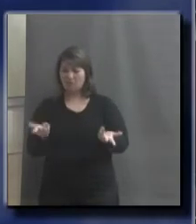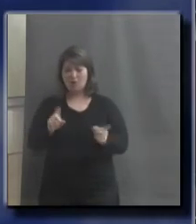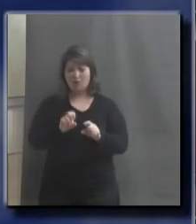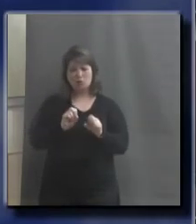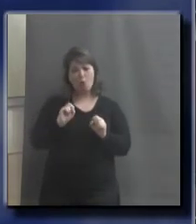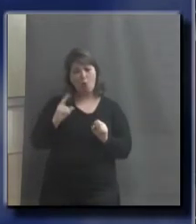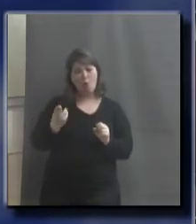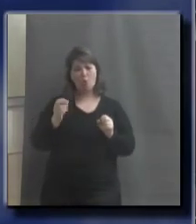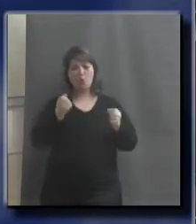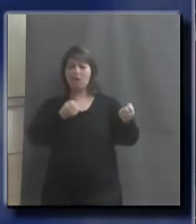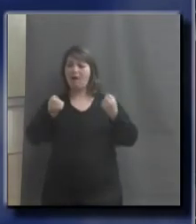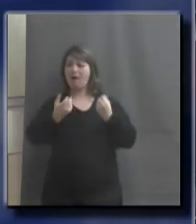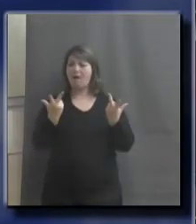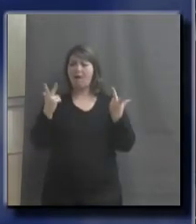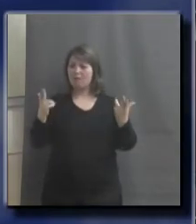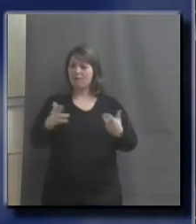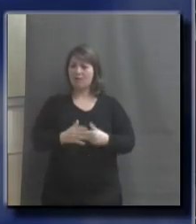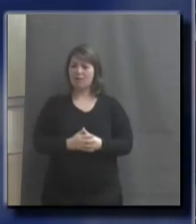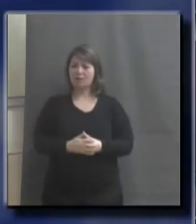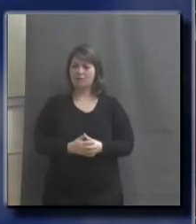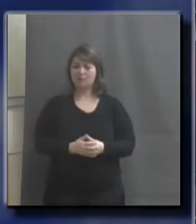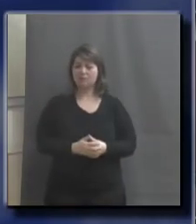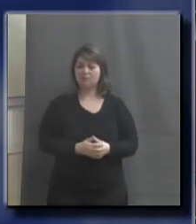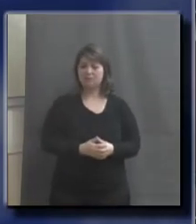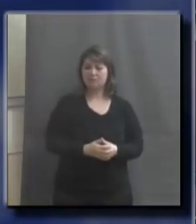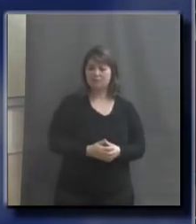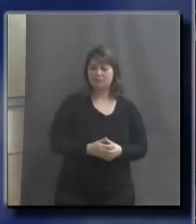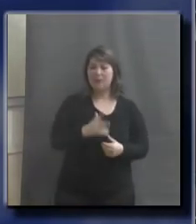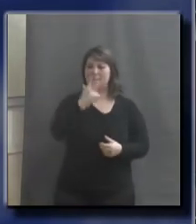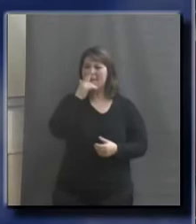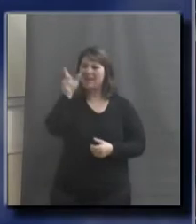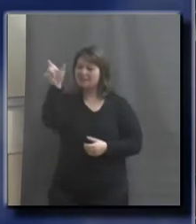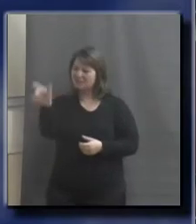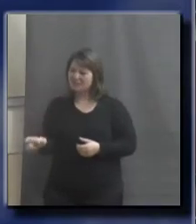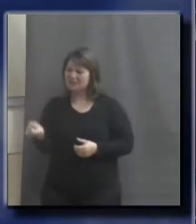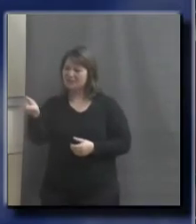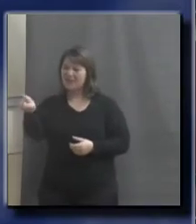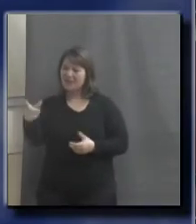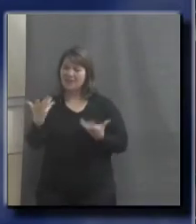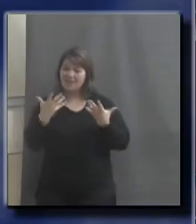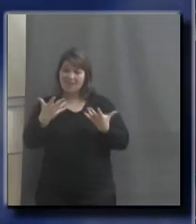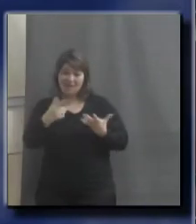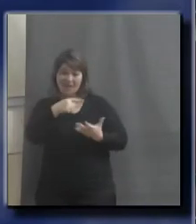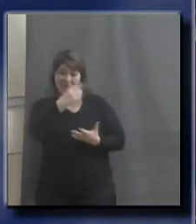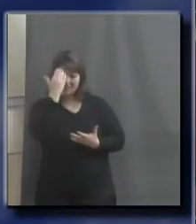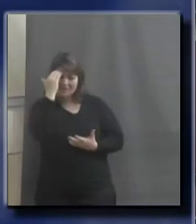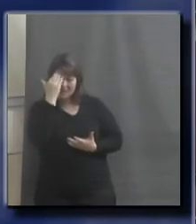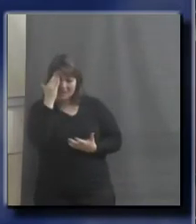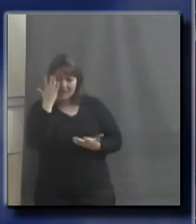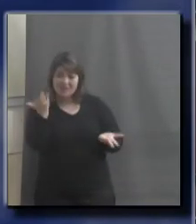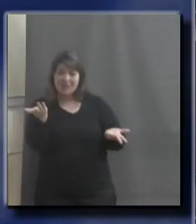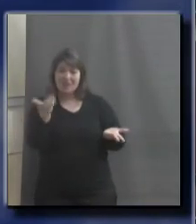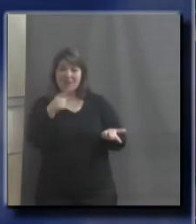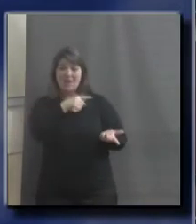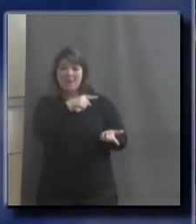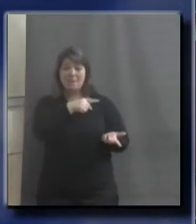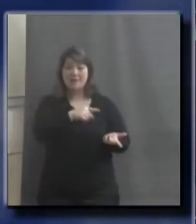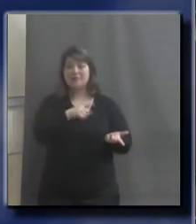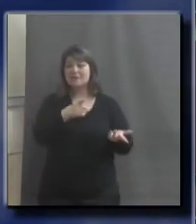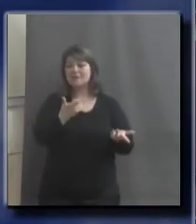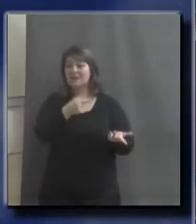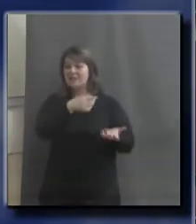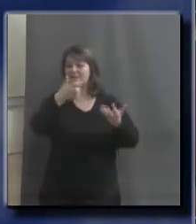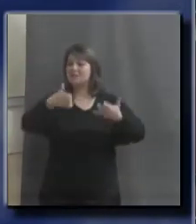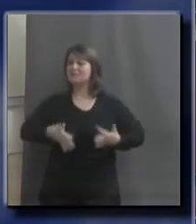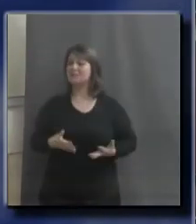sentido que você oferece para o sujeito. É o sujeito que demanda um tipo de educação, e a competição é quem vai fornecer mais facilidades e não